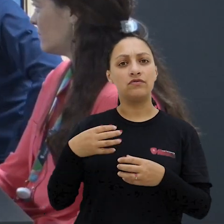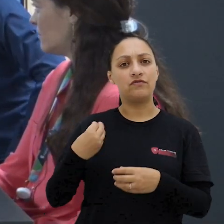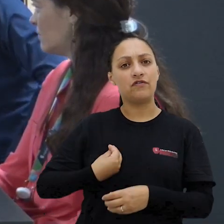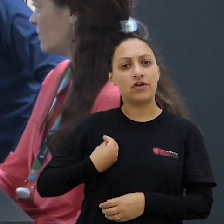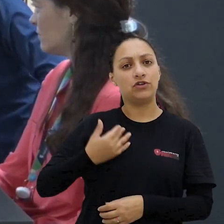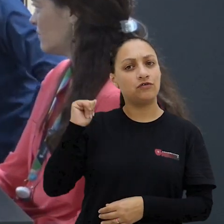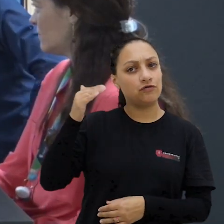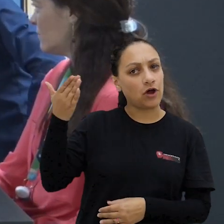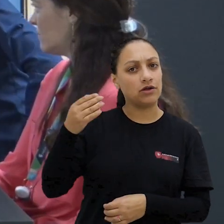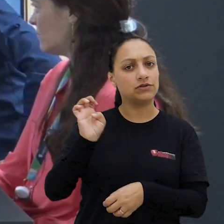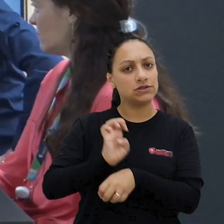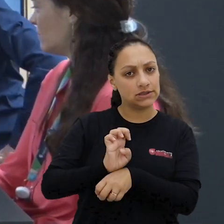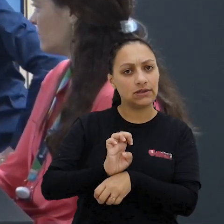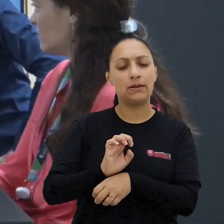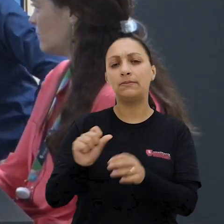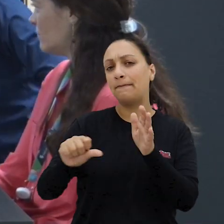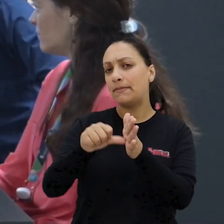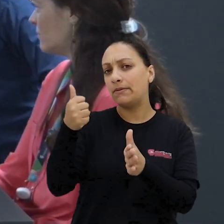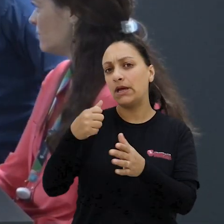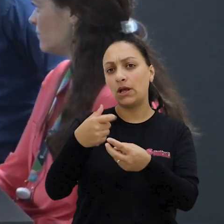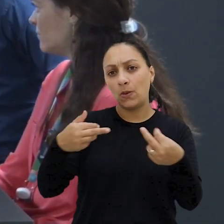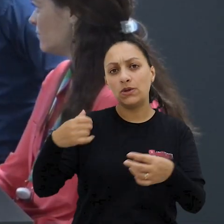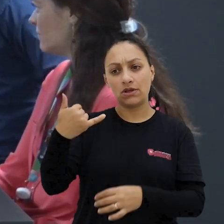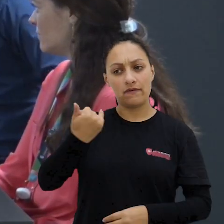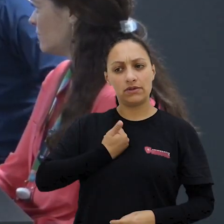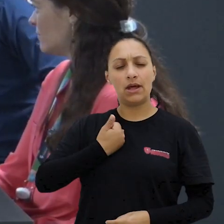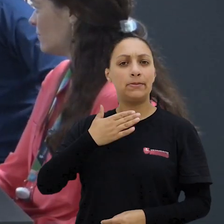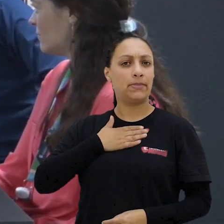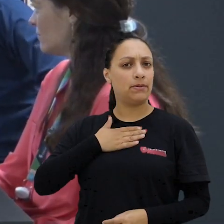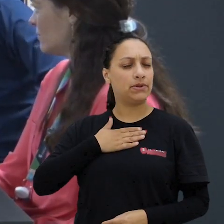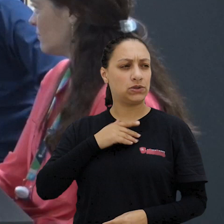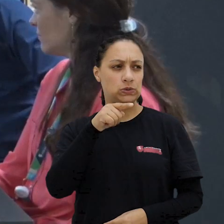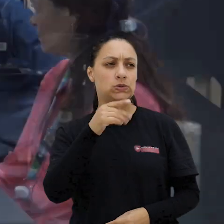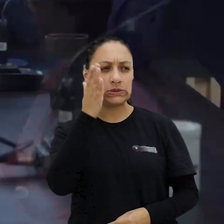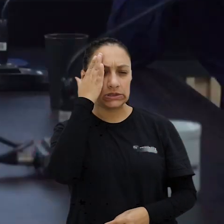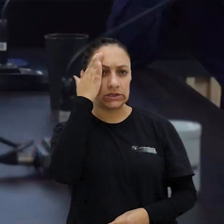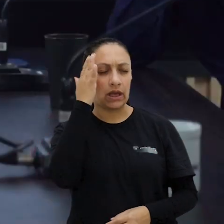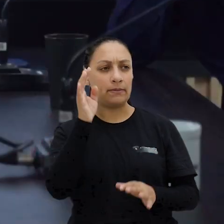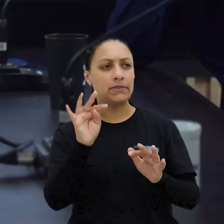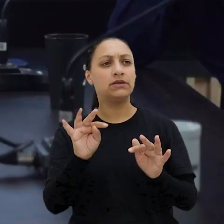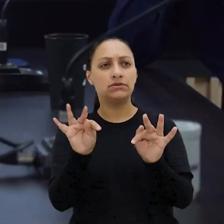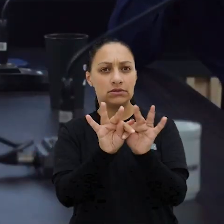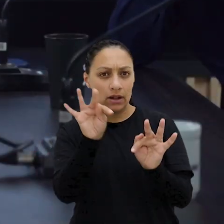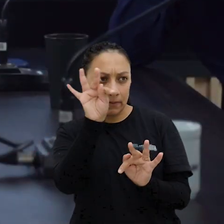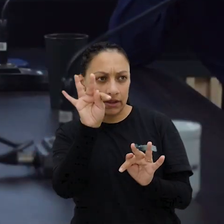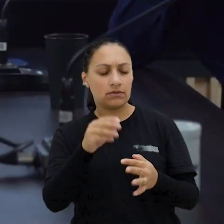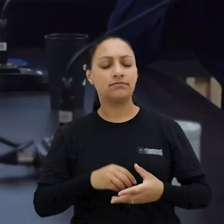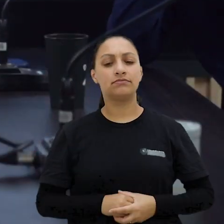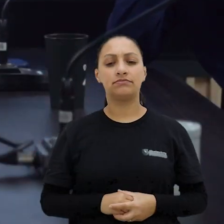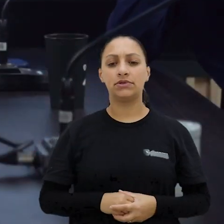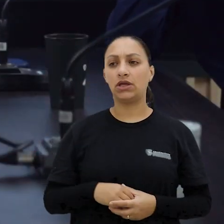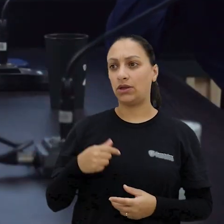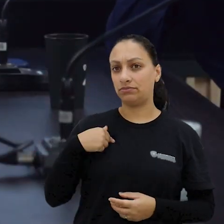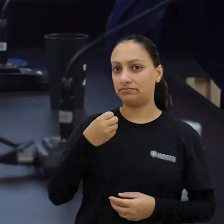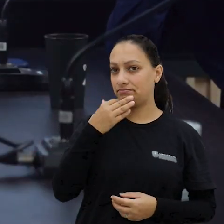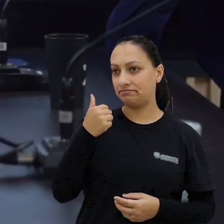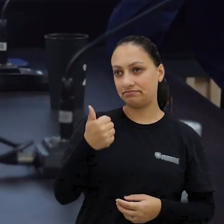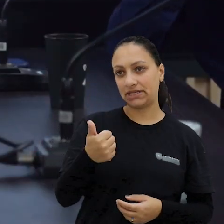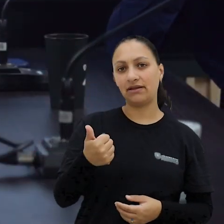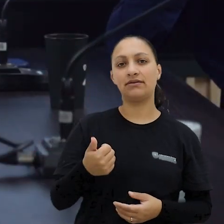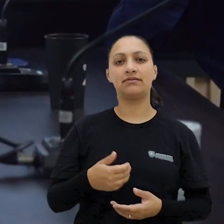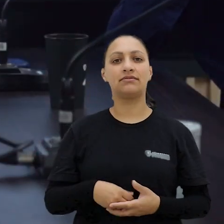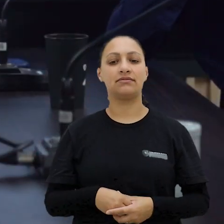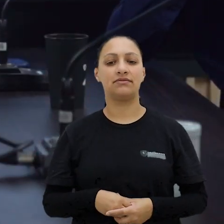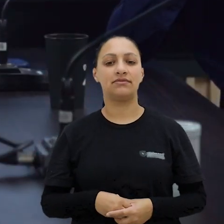fora do estado. E uma das primeiras coisas que me falaram quando eu cheguei era: tu já foi lá na Fevale, no Tech Park? E eu, tudo